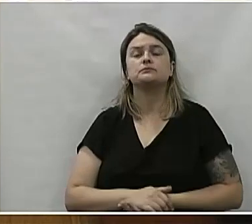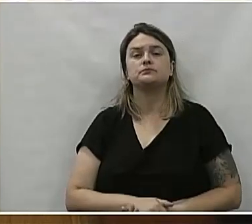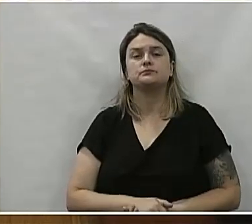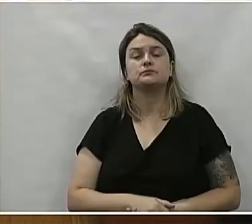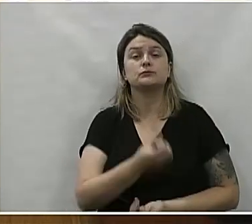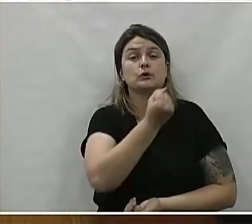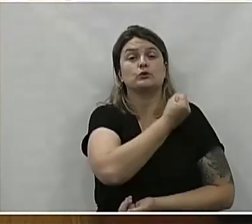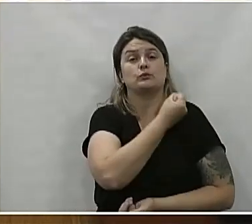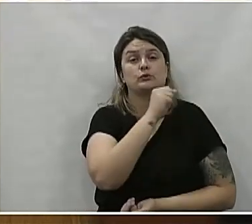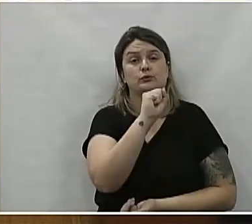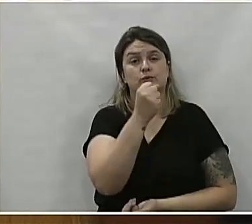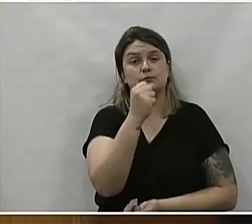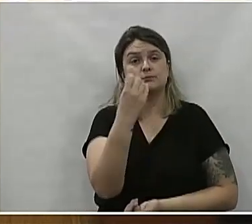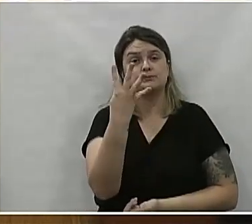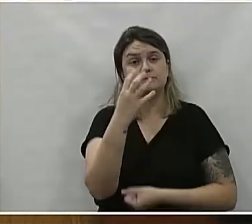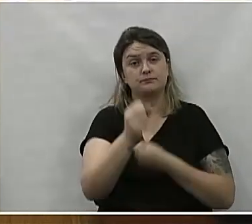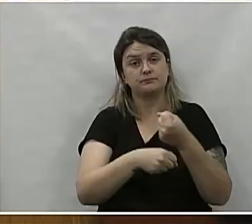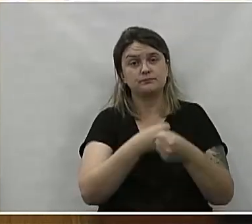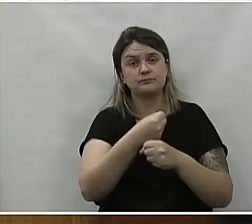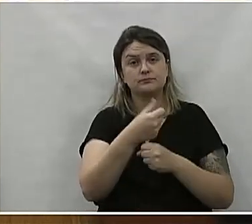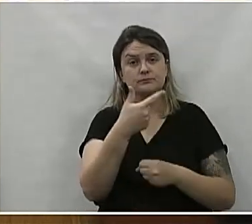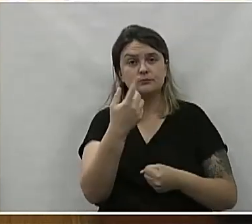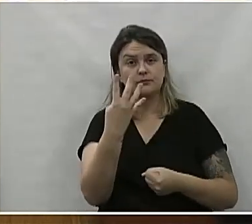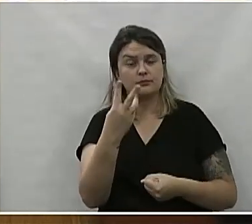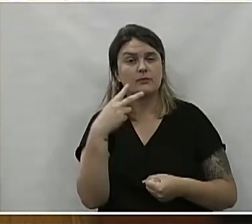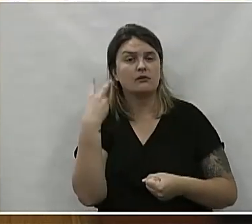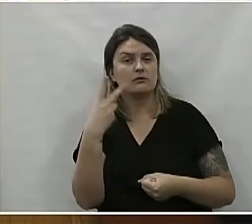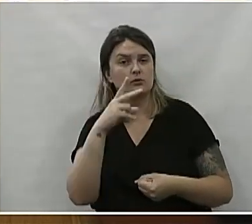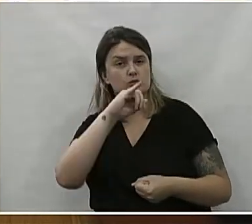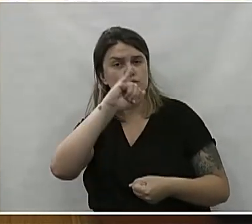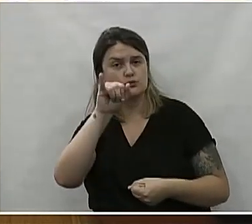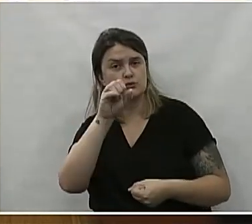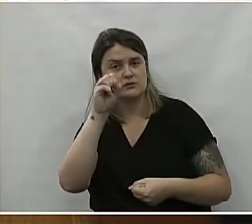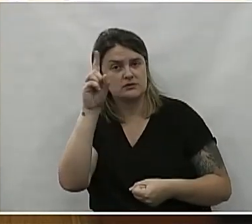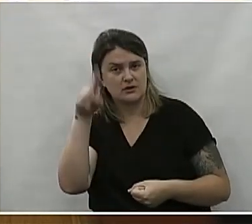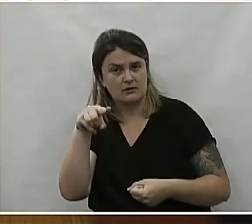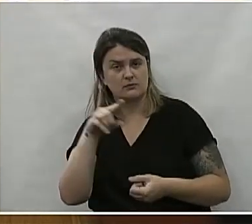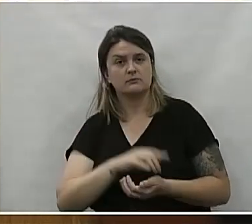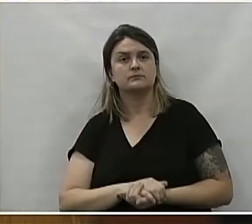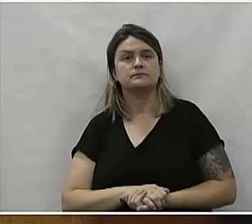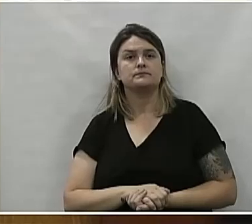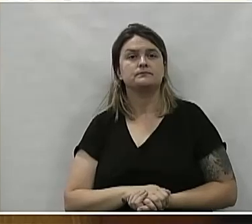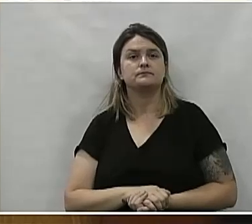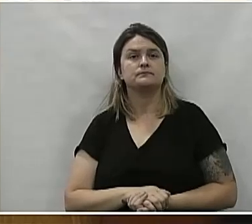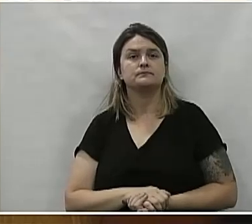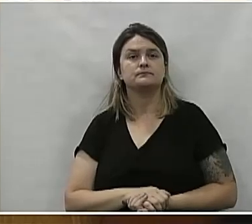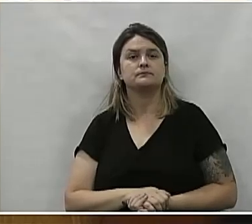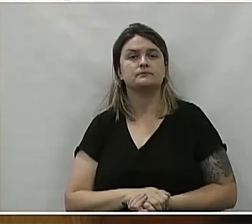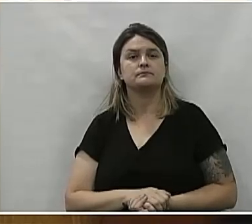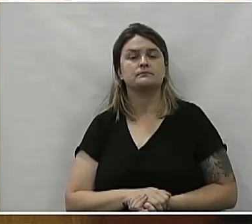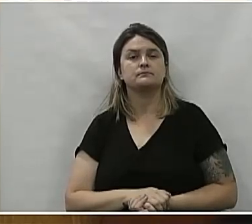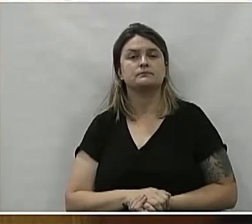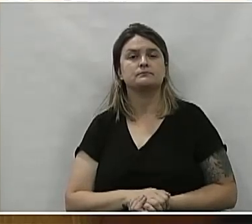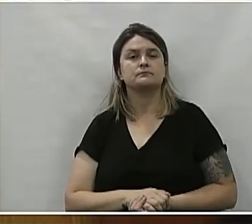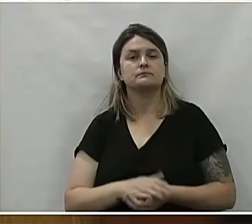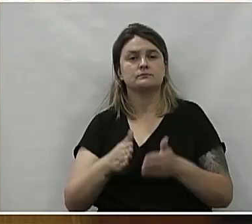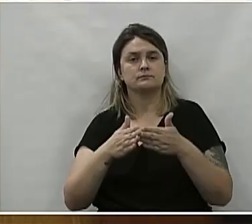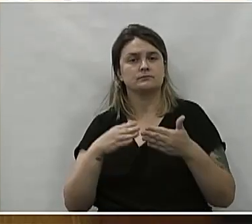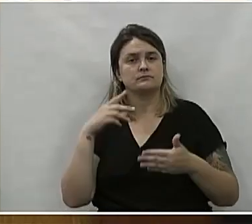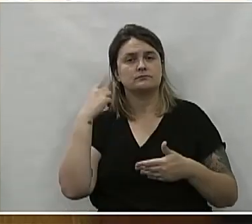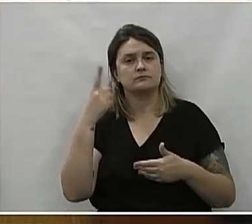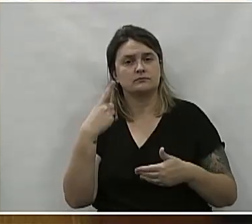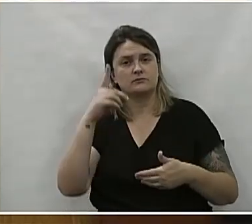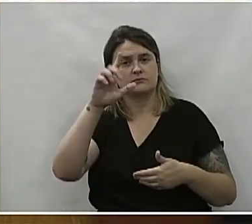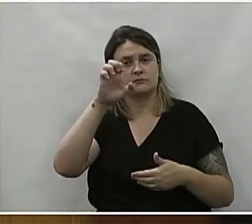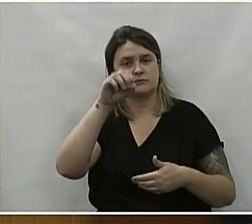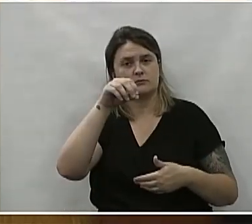Número 84 de 2024 Do vereador José Pedro Valk A excelentíssima magistrada Leonor Isola